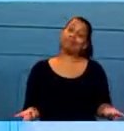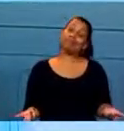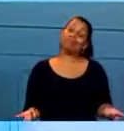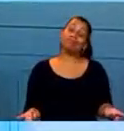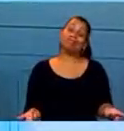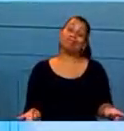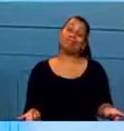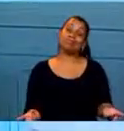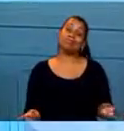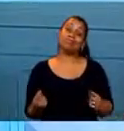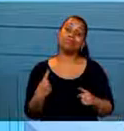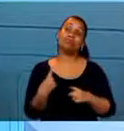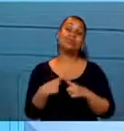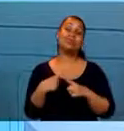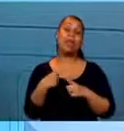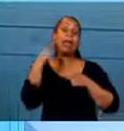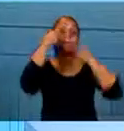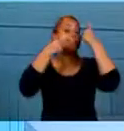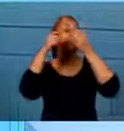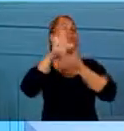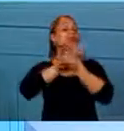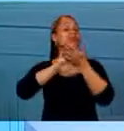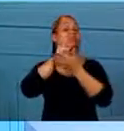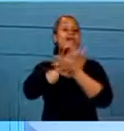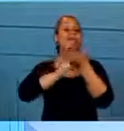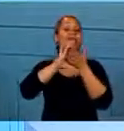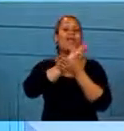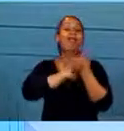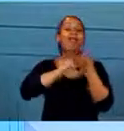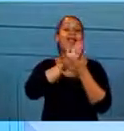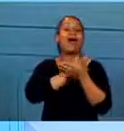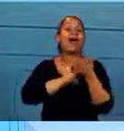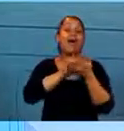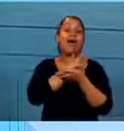porque não houve essa preocupação